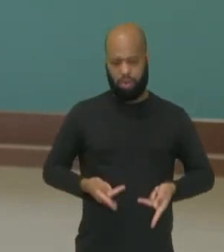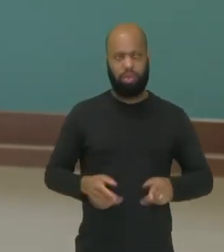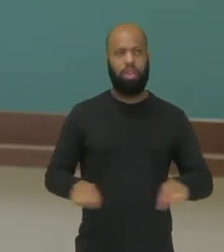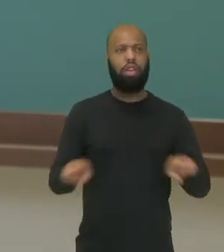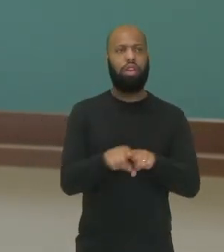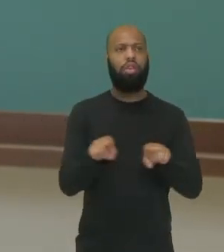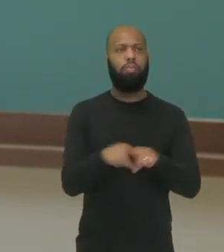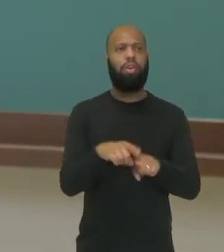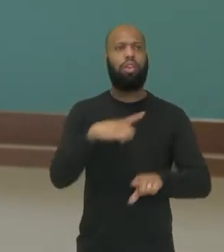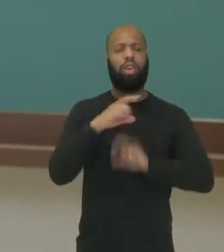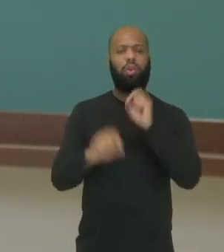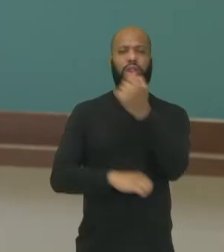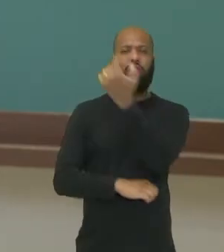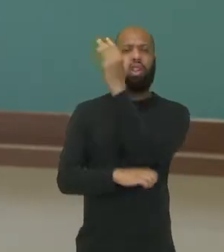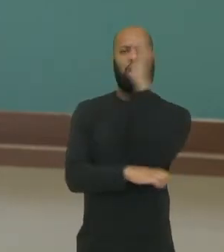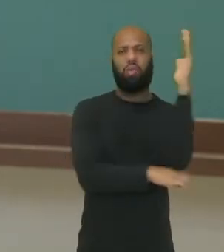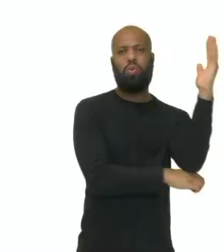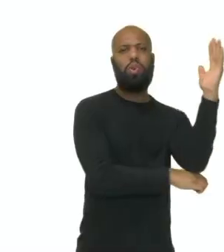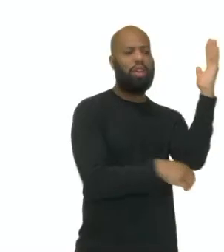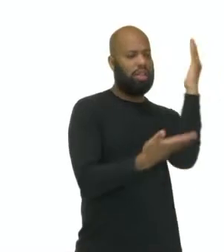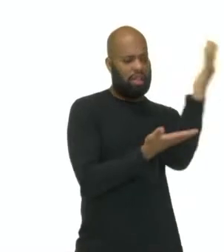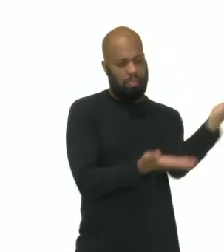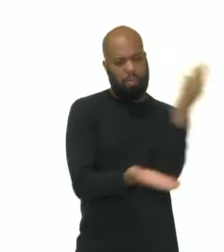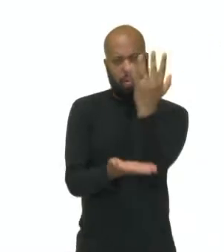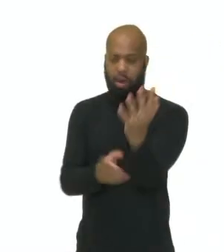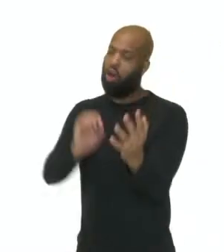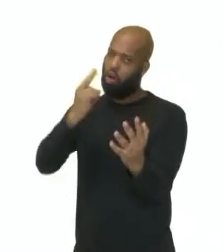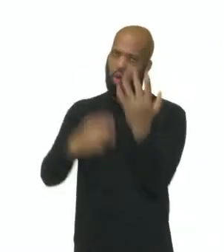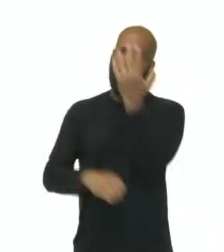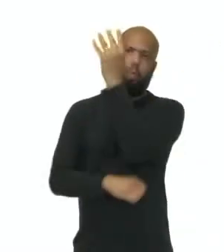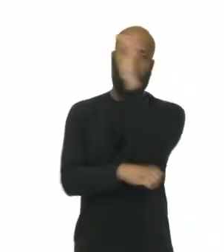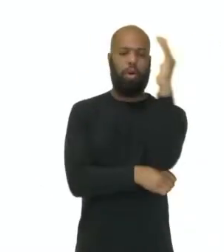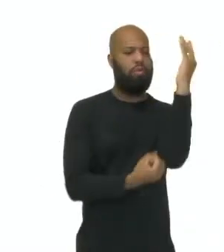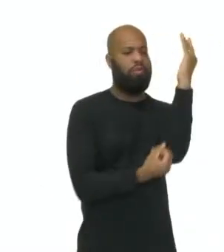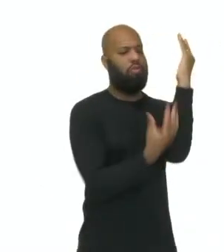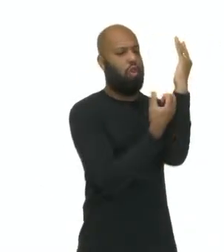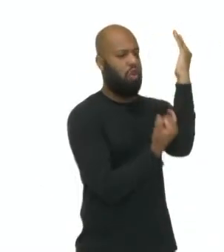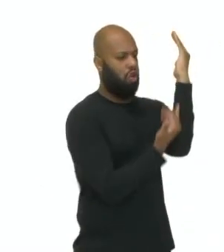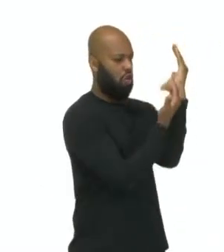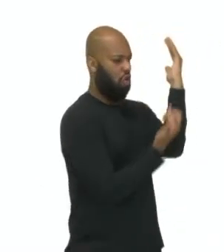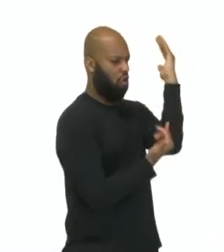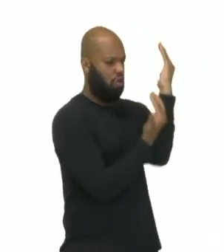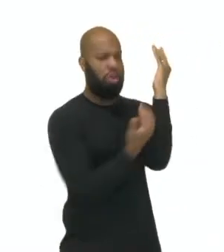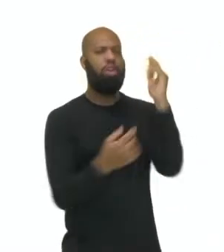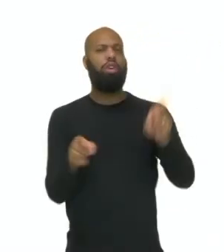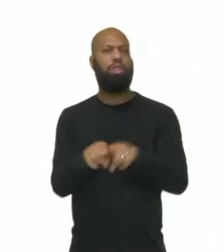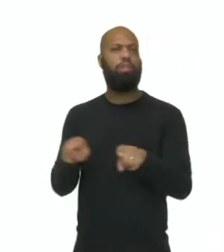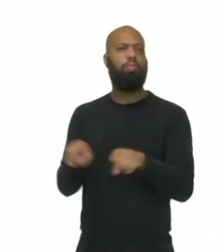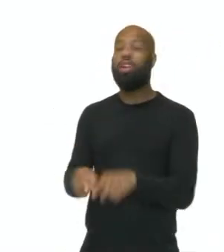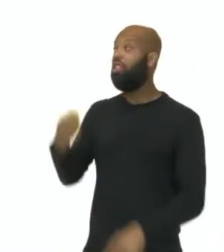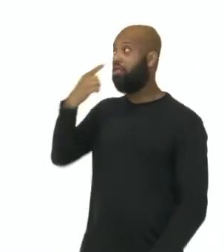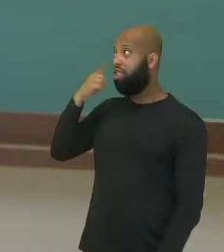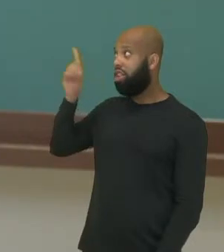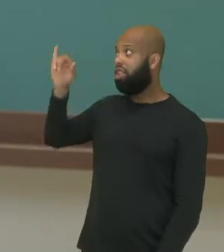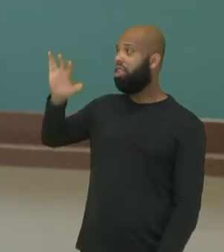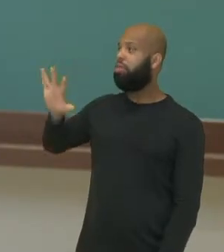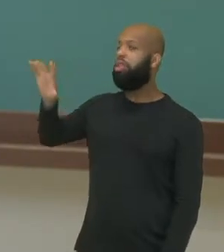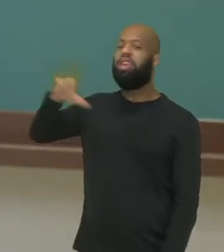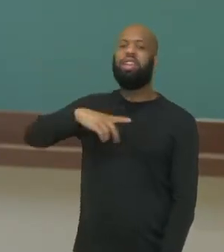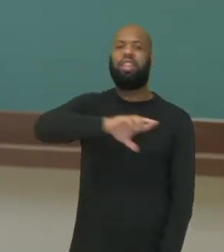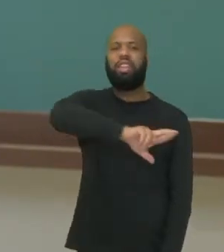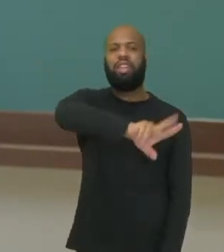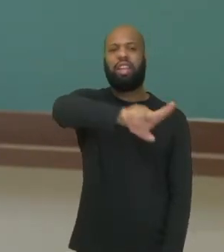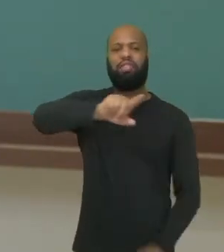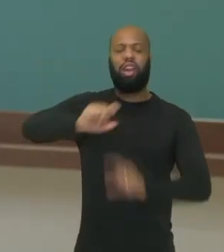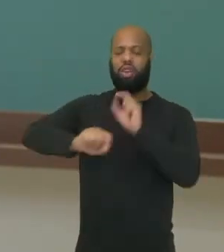Desmatamento. Então, a gente observa aqui, olha, nessa imagem, vários habitats sendo